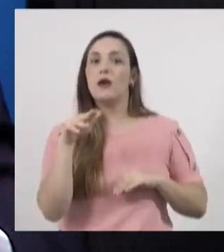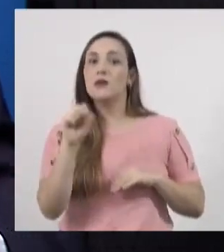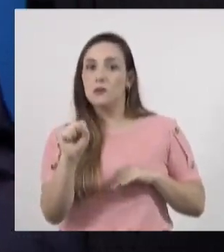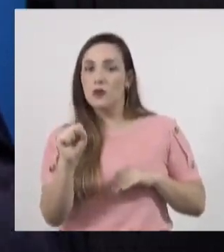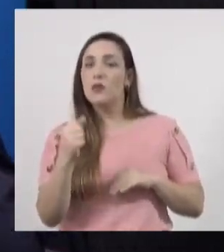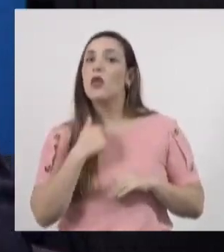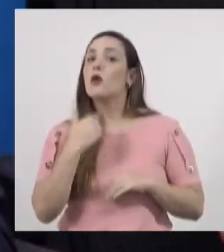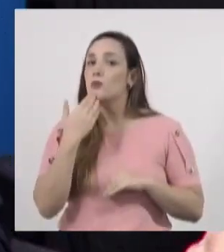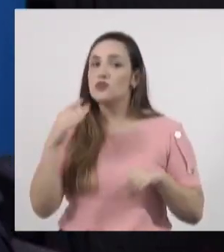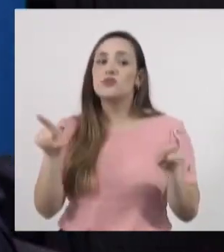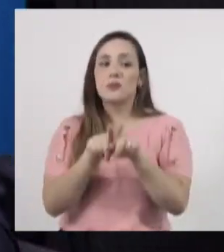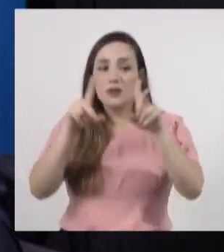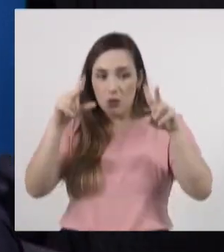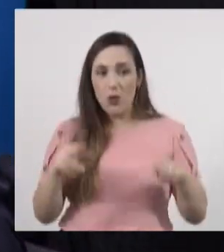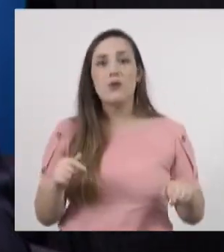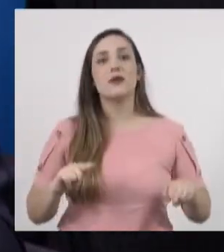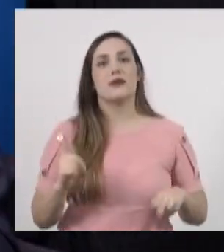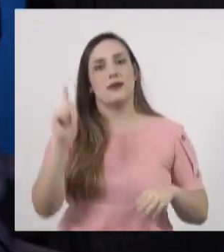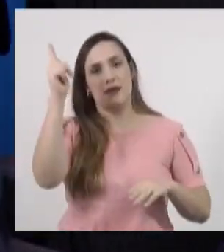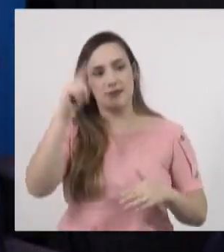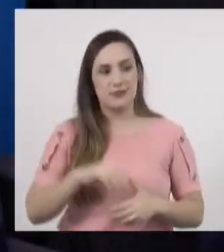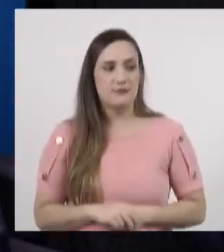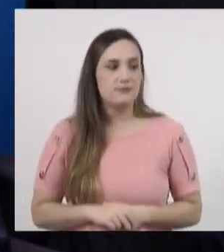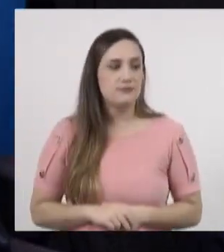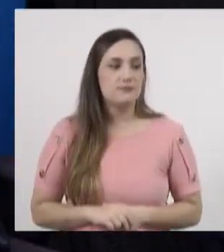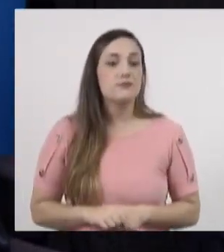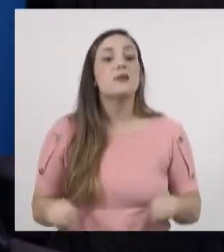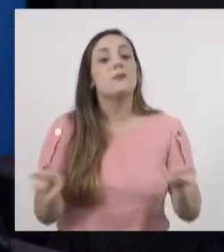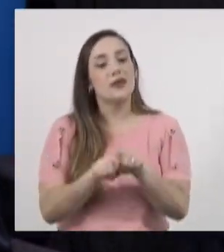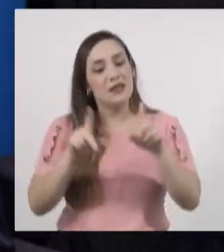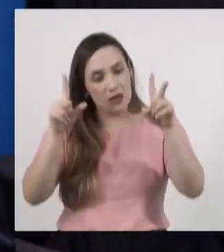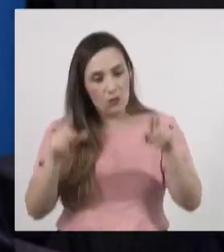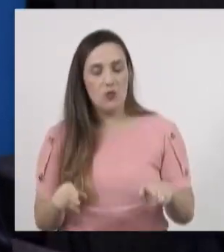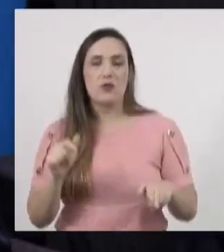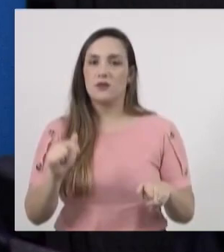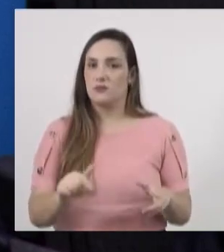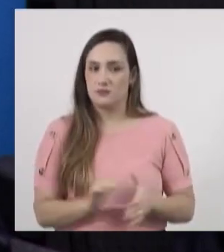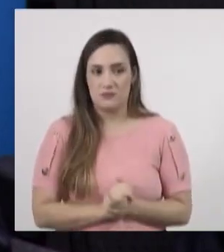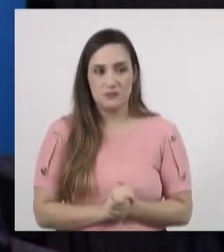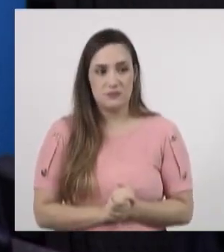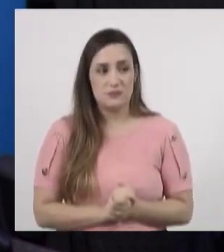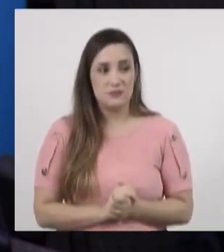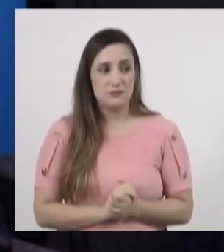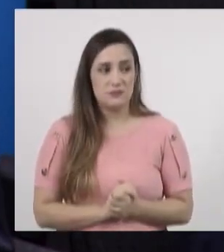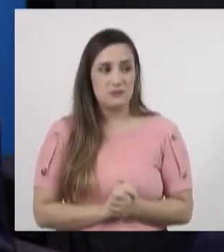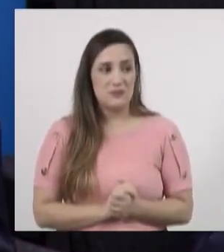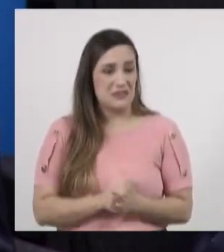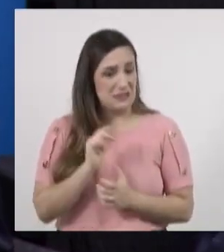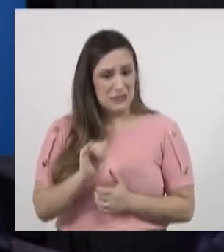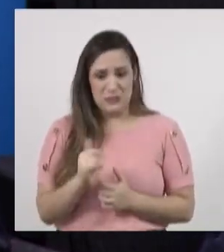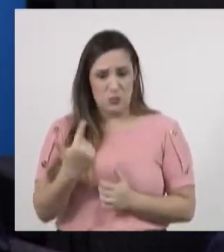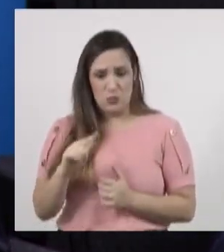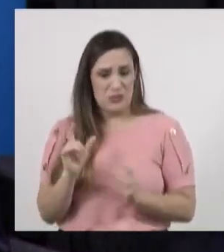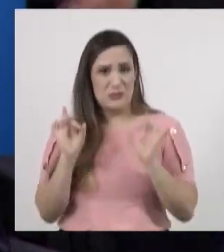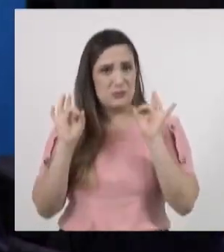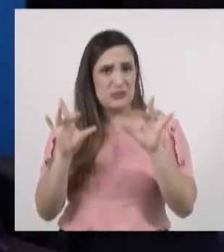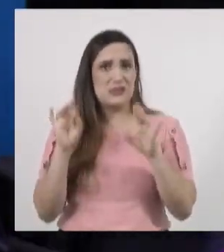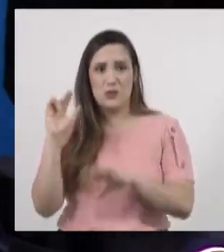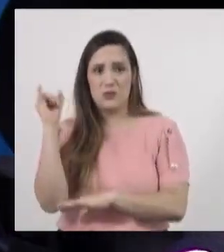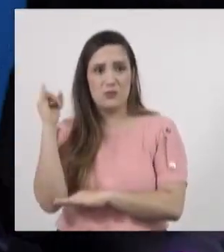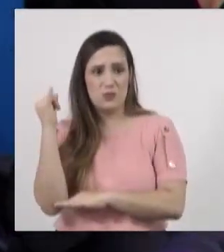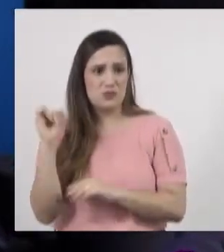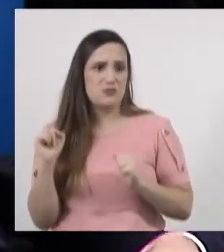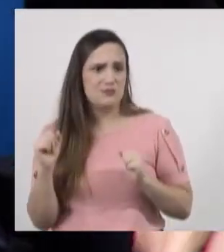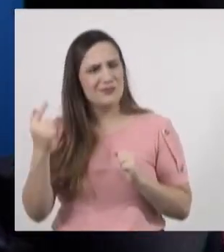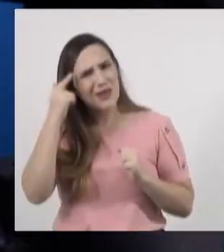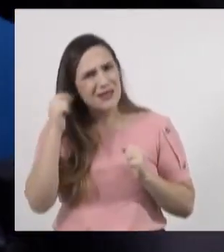conseguimos excepcionalizar o gás. Então, agora, da mesma forma, se não excepcionalizar, nós temos uma queda aí, se esse gasoduto rodar cheio,